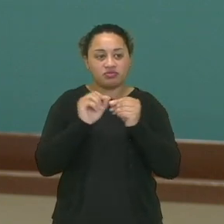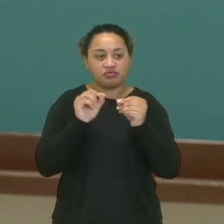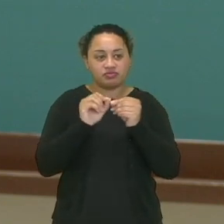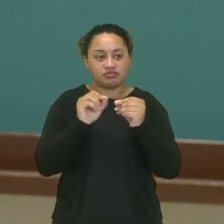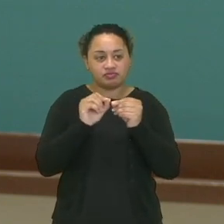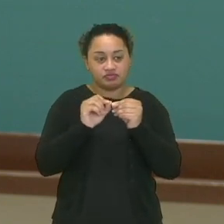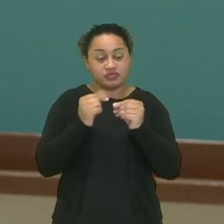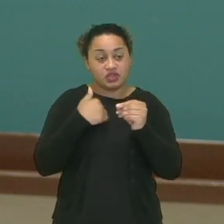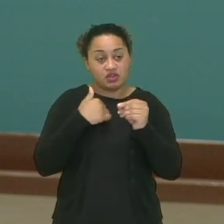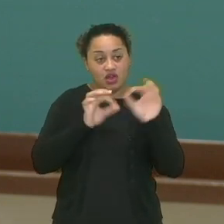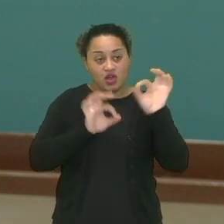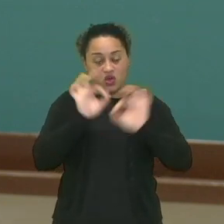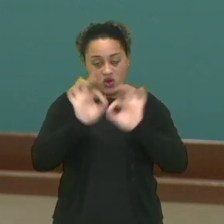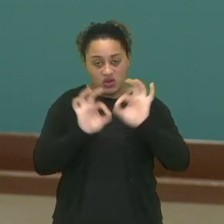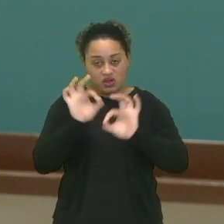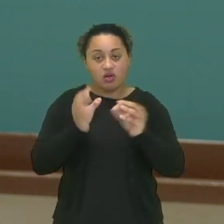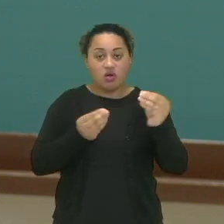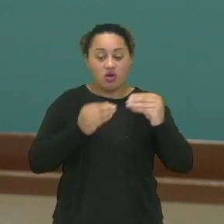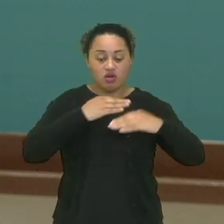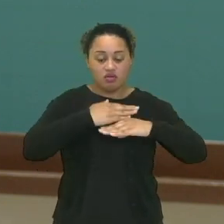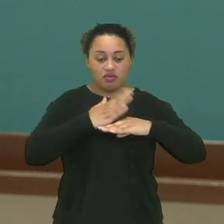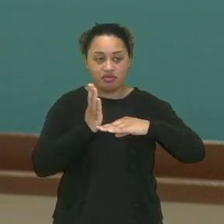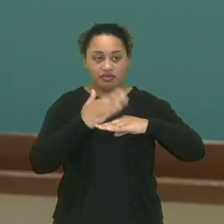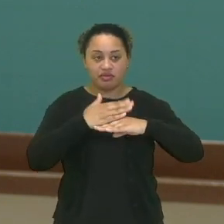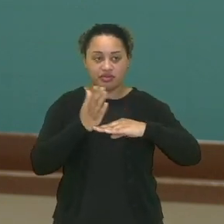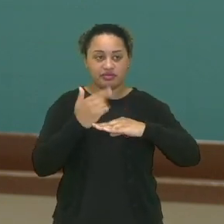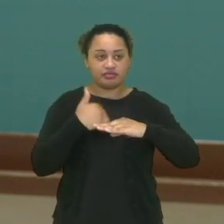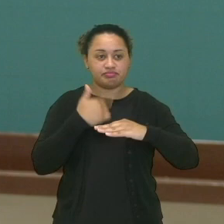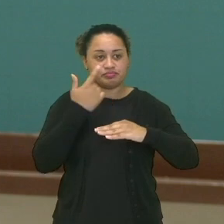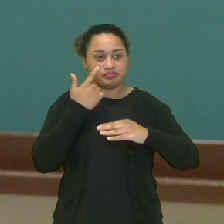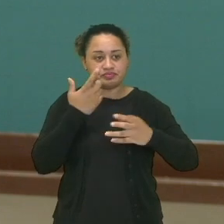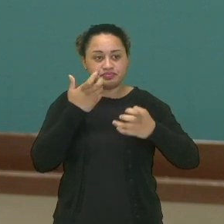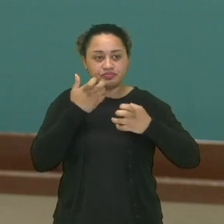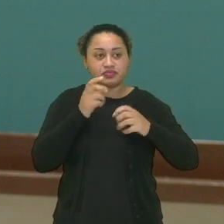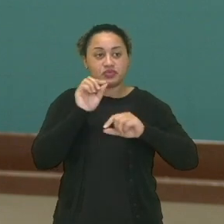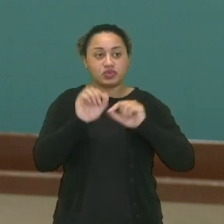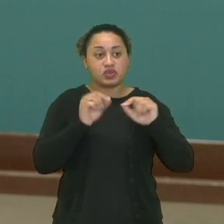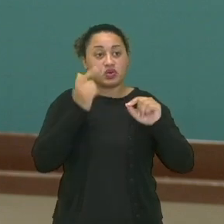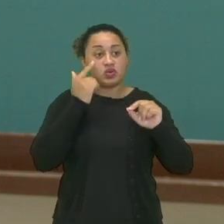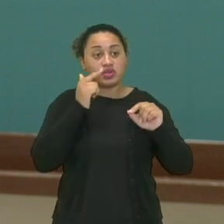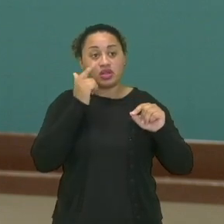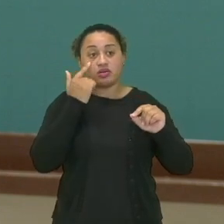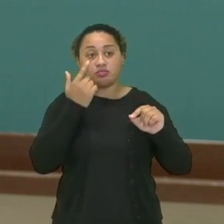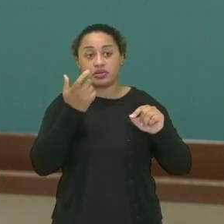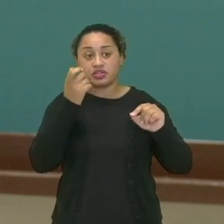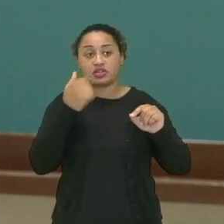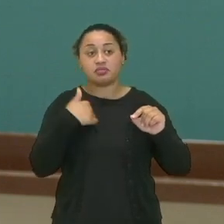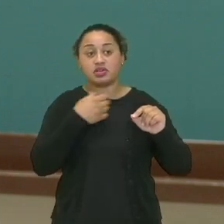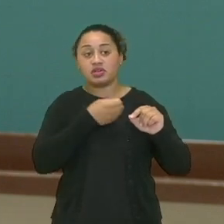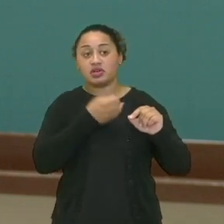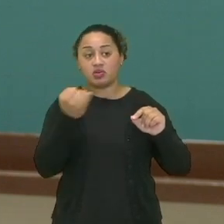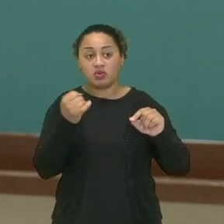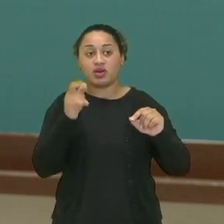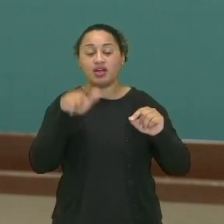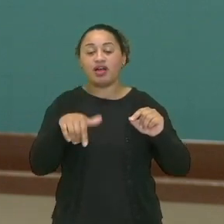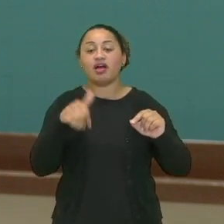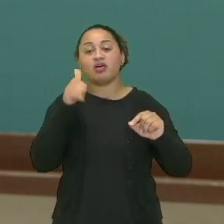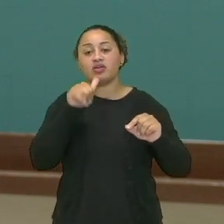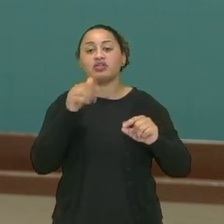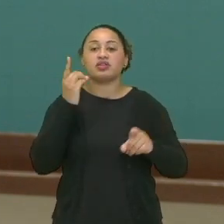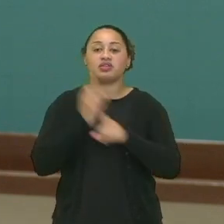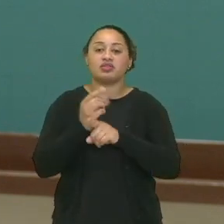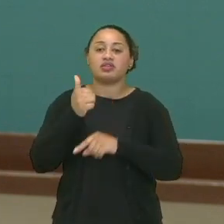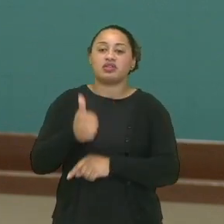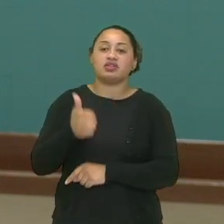vai posicionando, olha lá, bem certinho aqui, ó, posicionou no vértice, aí você vai fazendo a leitura até chegar